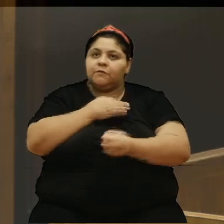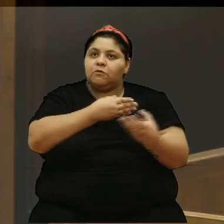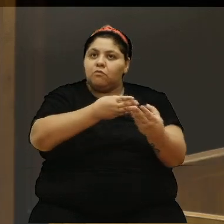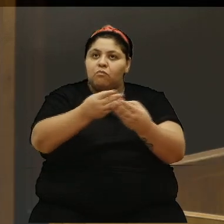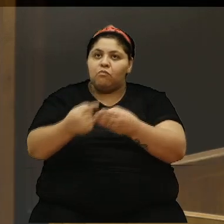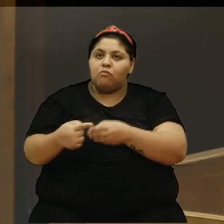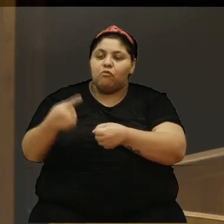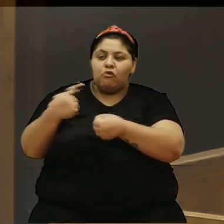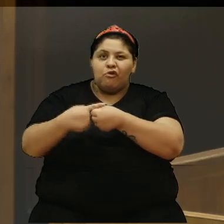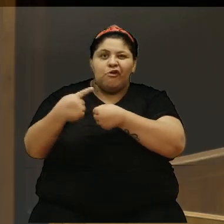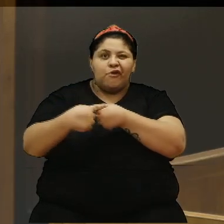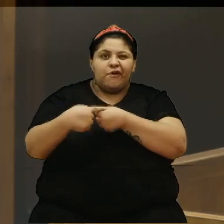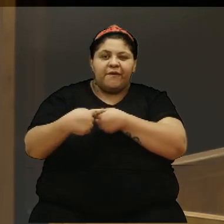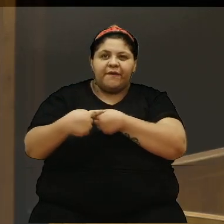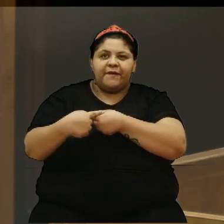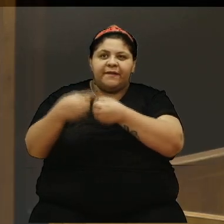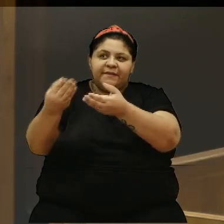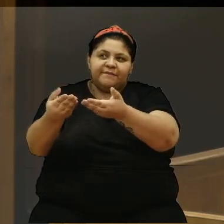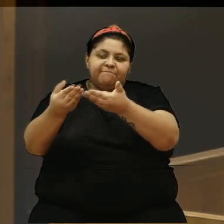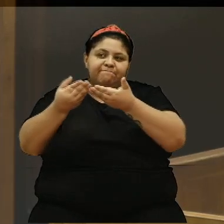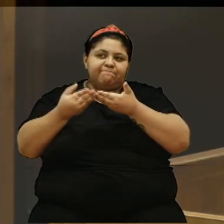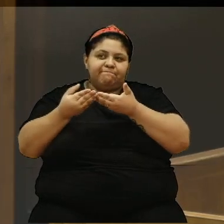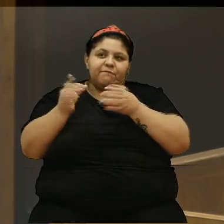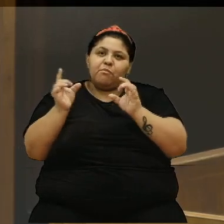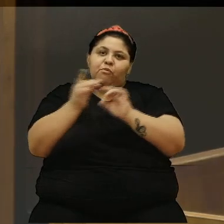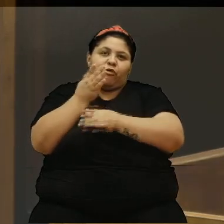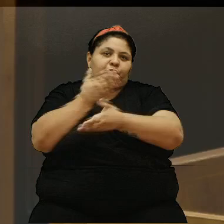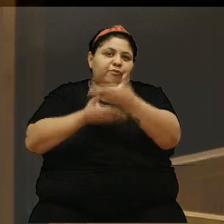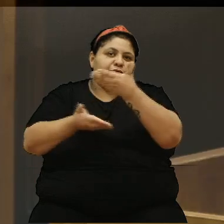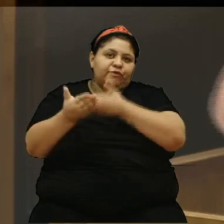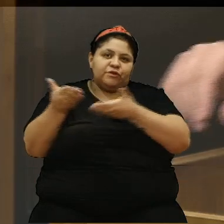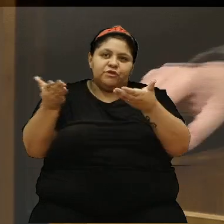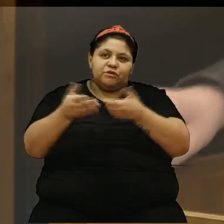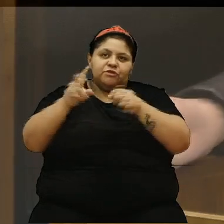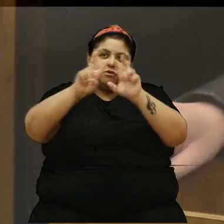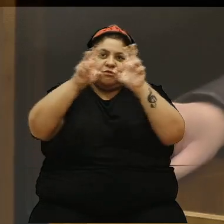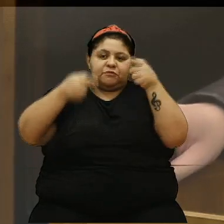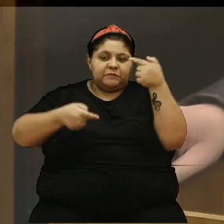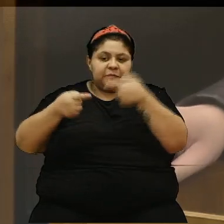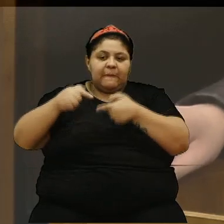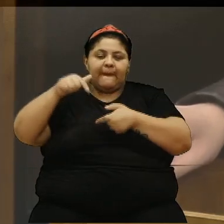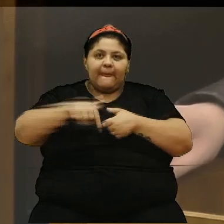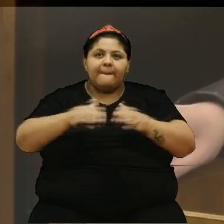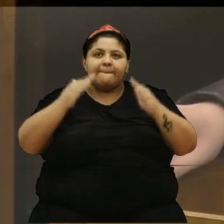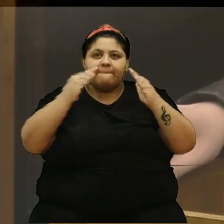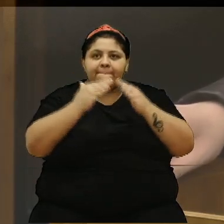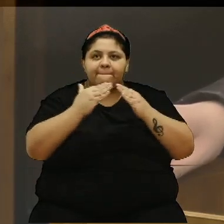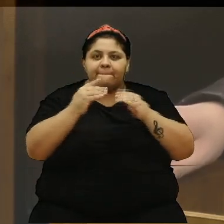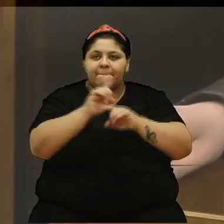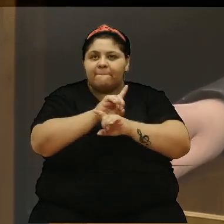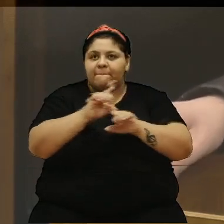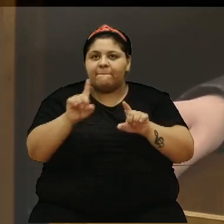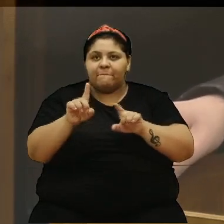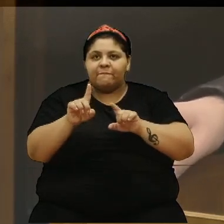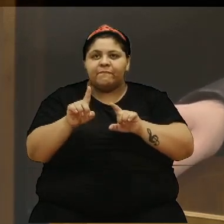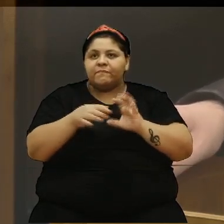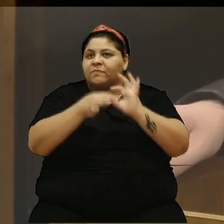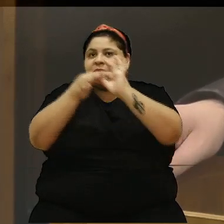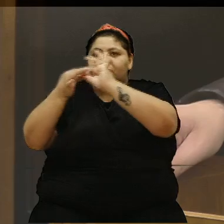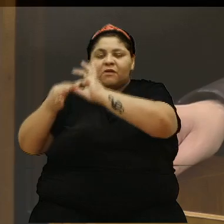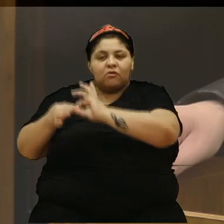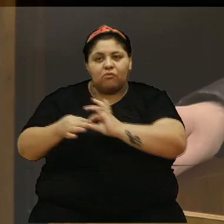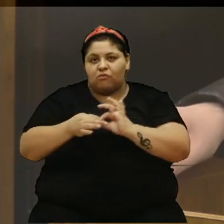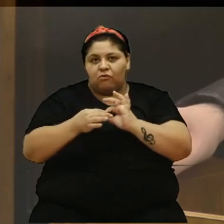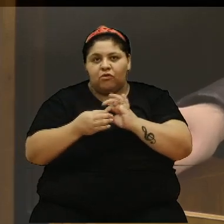o que Caxias recebe já é um repasse suficiente para atender, isso já foi tema de debate, inclusive, nessa casa, e não são parceiros no sentido de